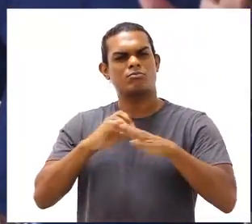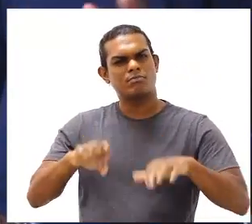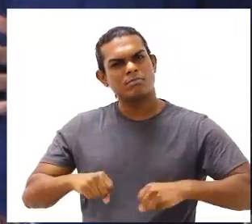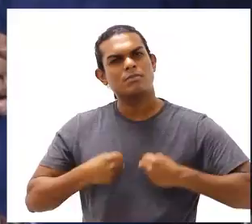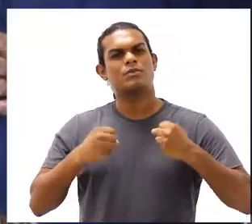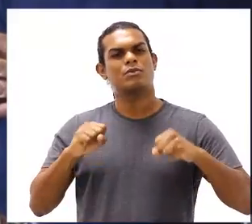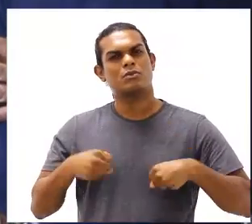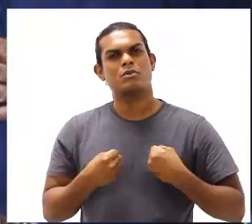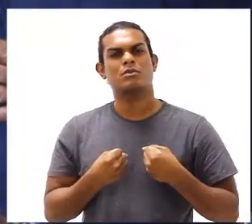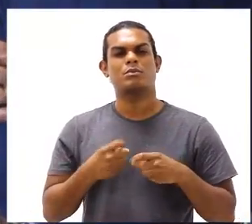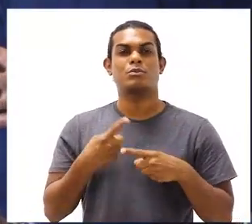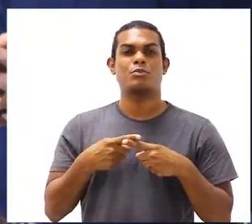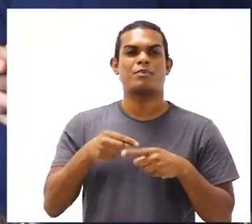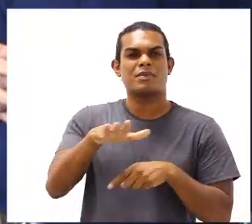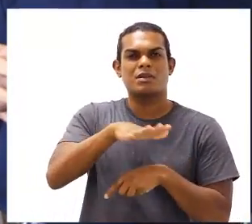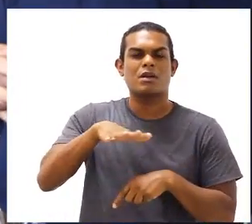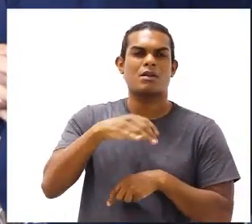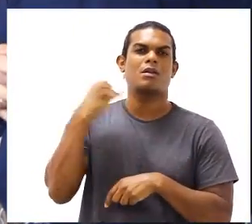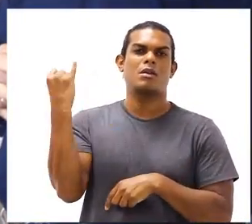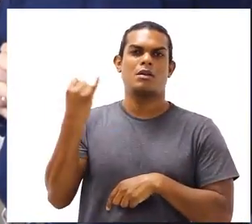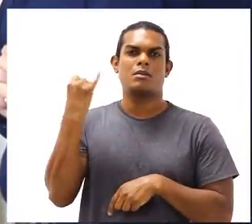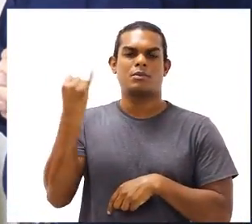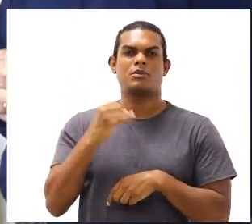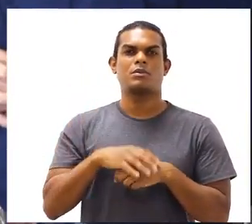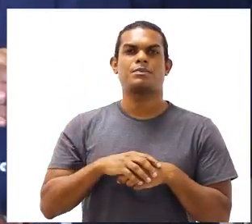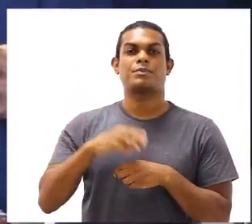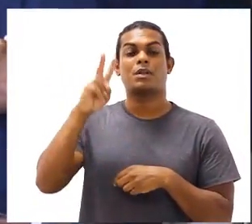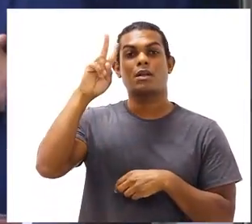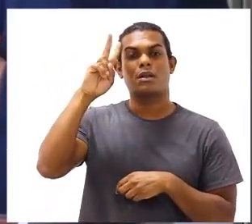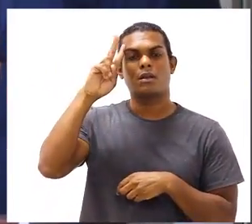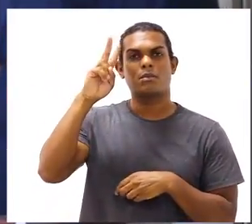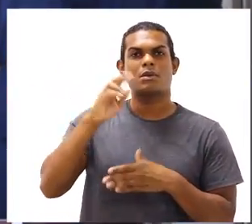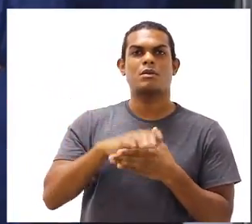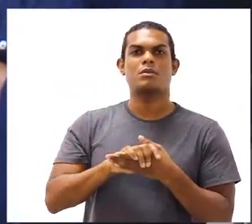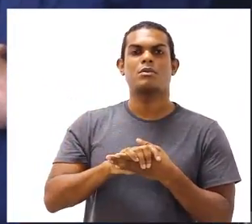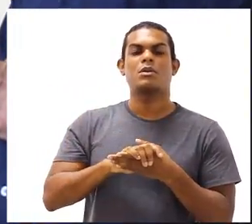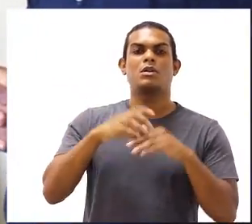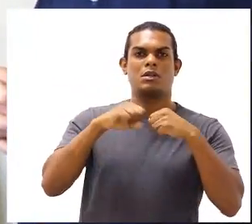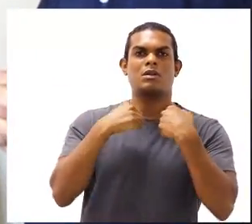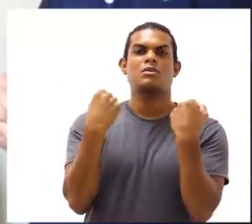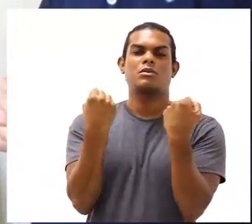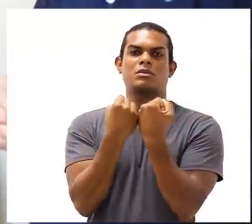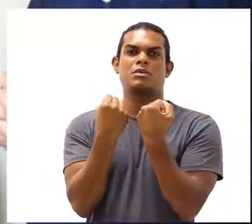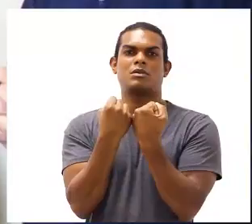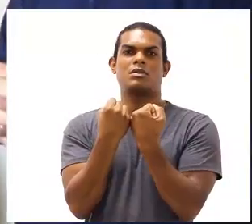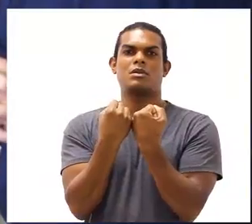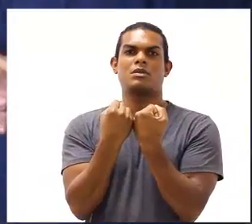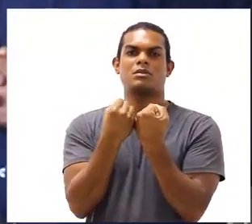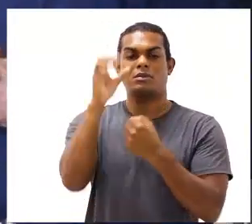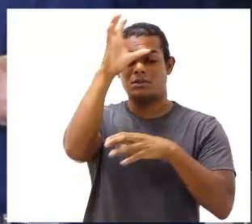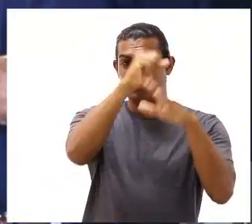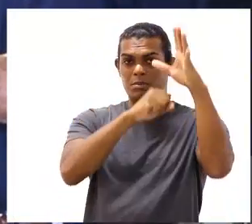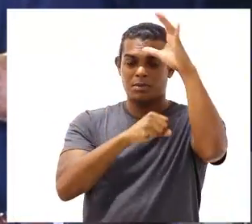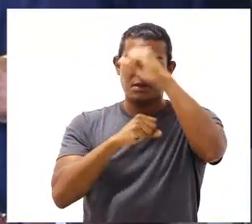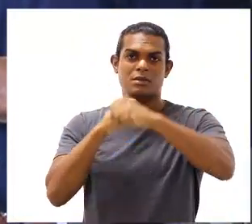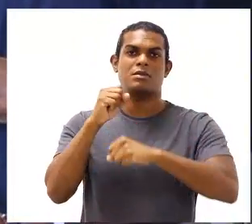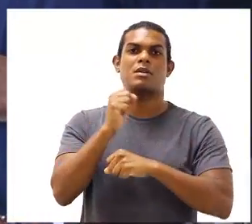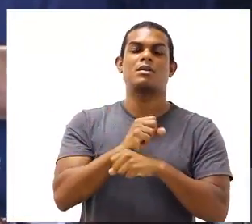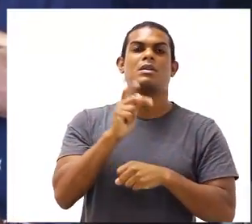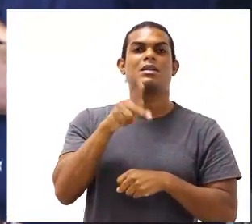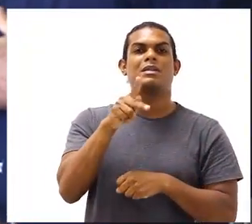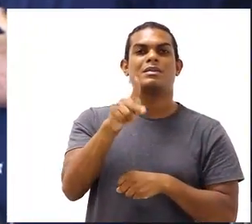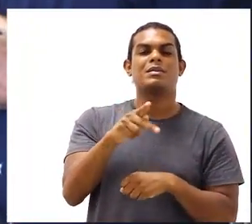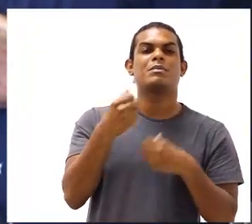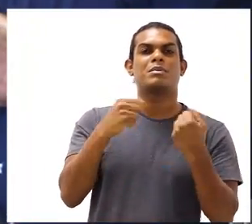extremamente rica. E lembrando que a sociedade da informação é uma sociedade, como o professor já colocou, é uma sociedade de aprendizagem. A gente está tendo sempre que